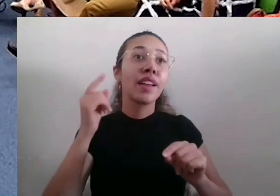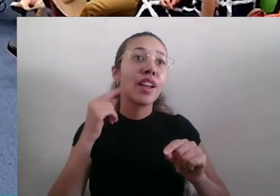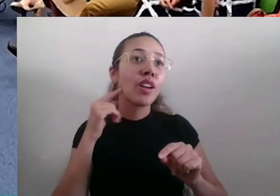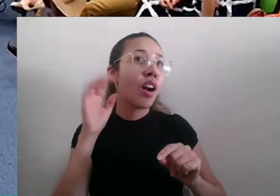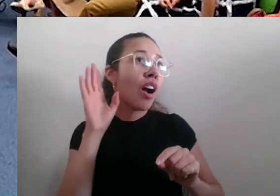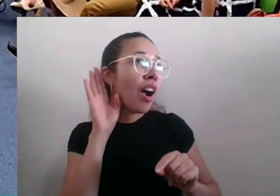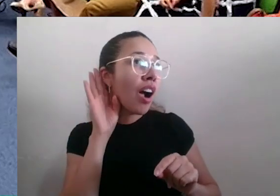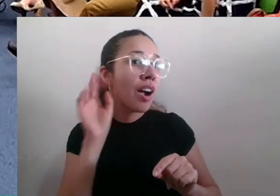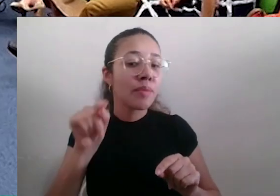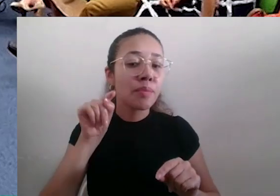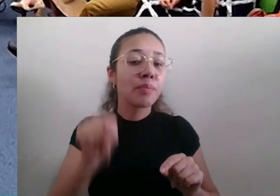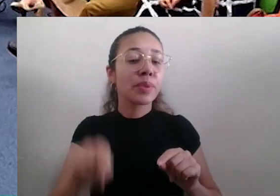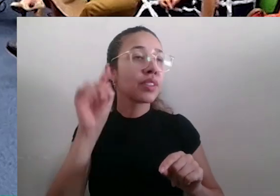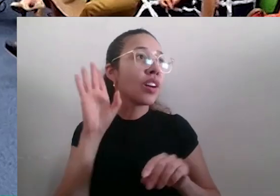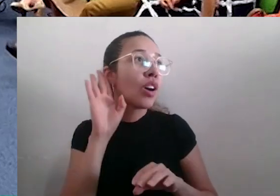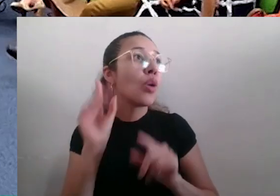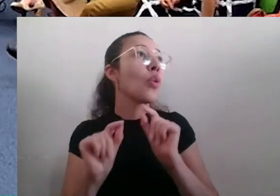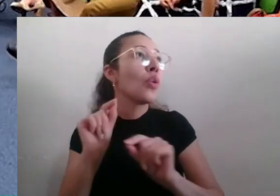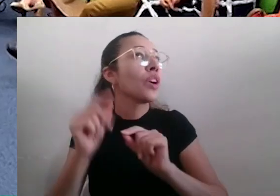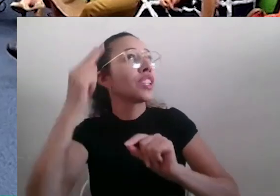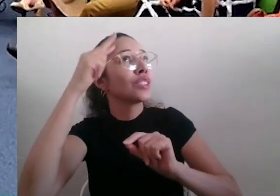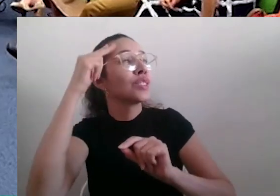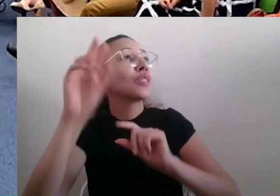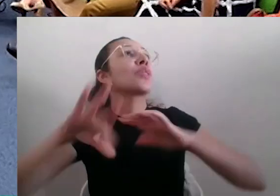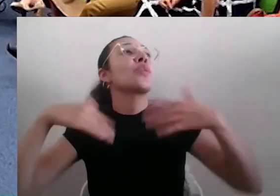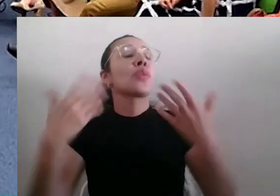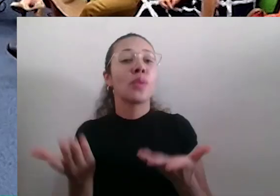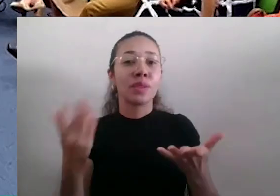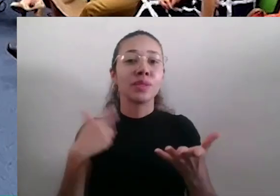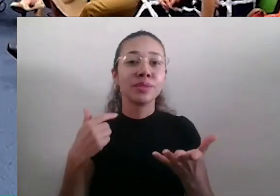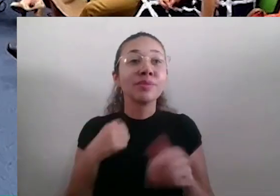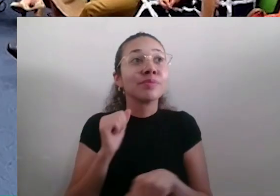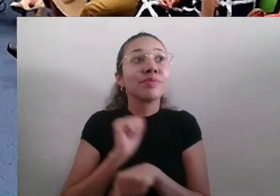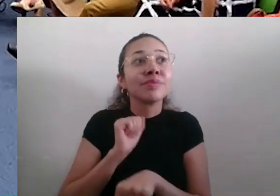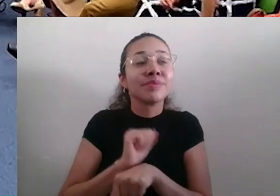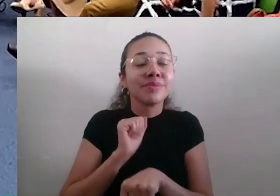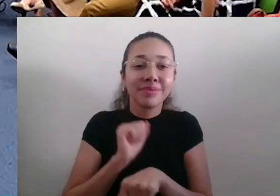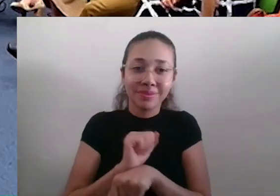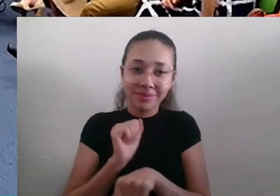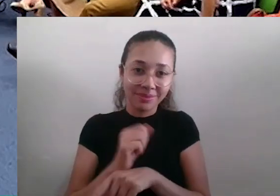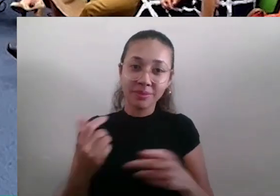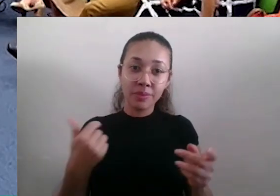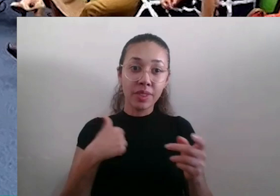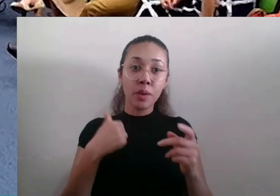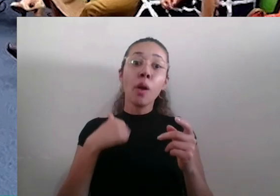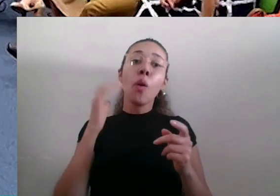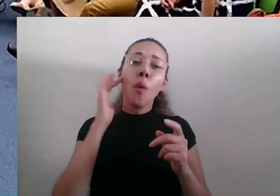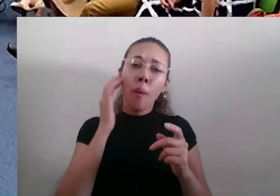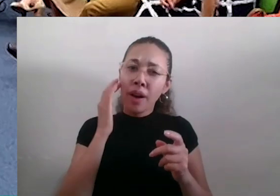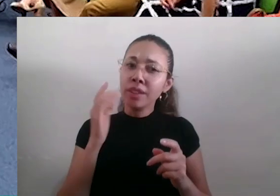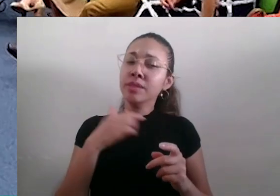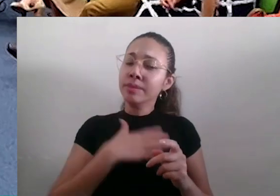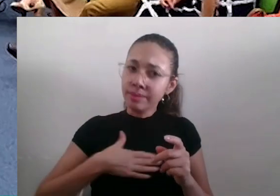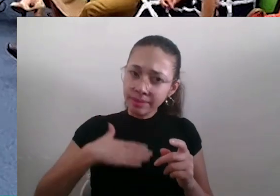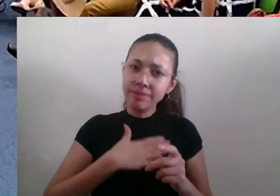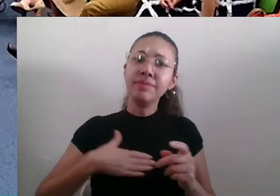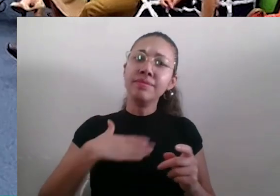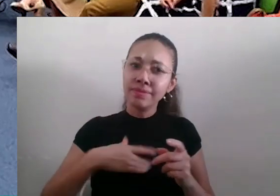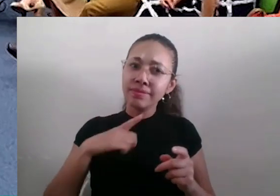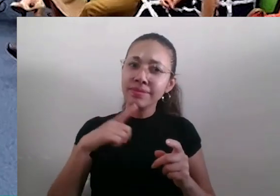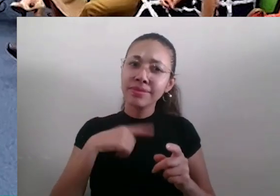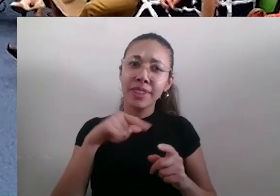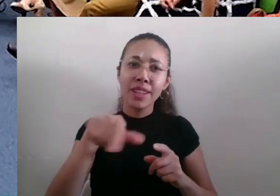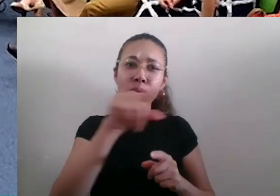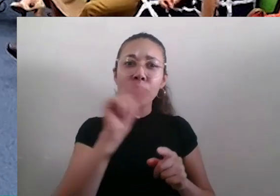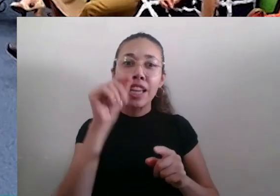aperta o play e só espera e eu acho que é muito bem apresentado o a